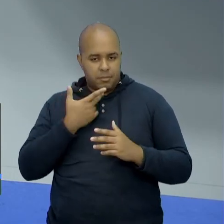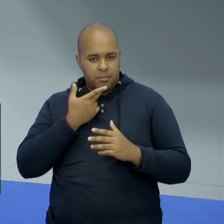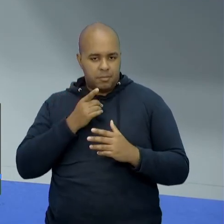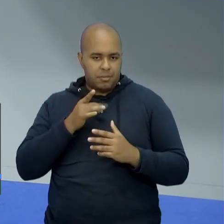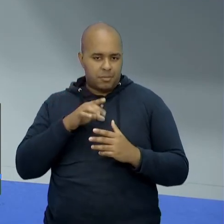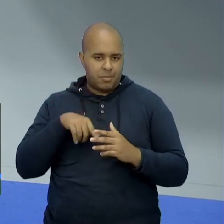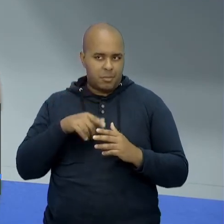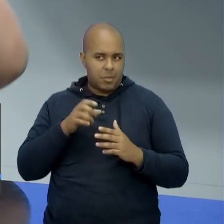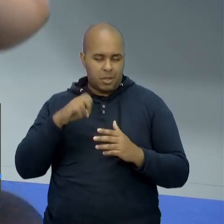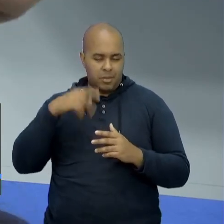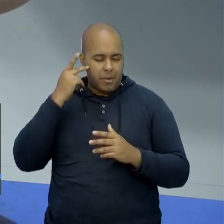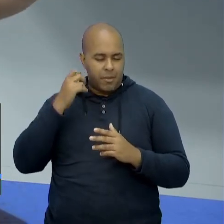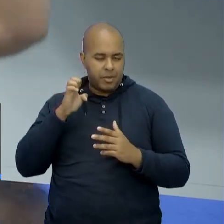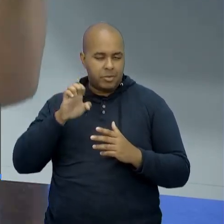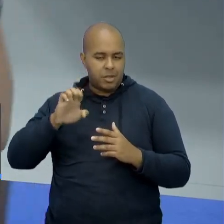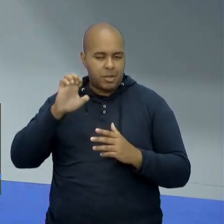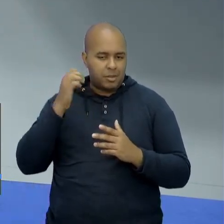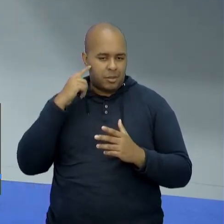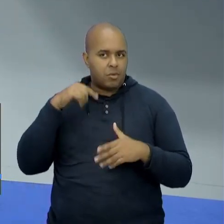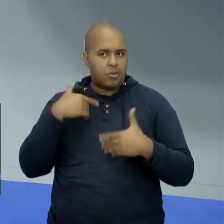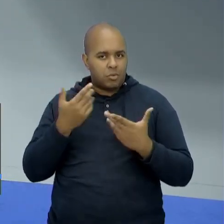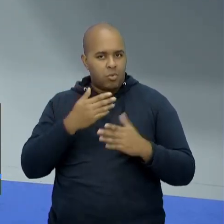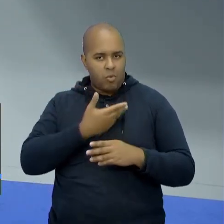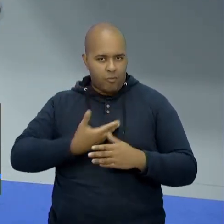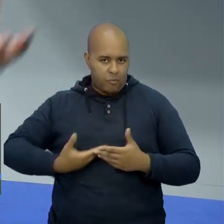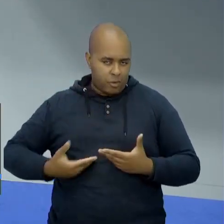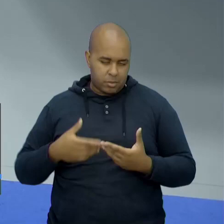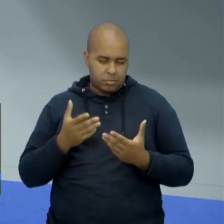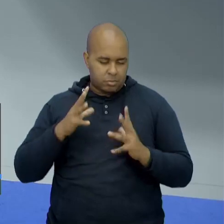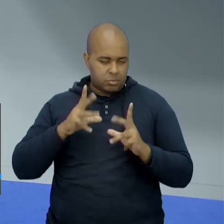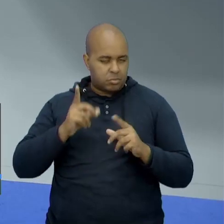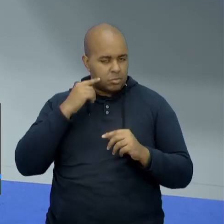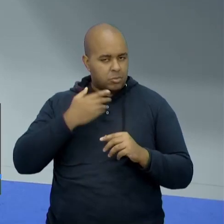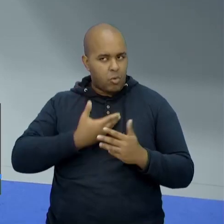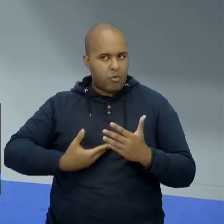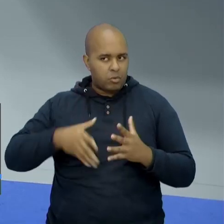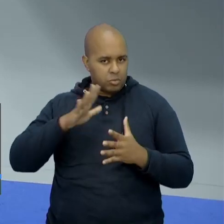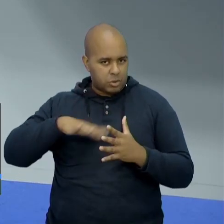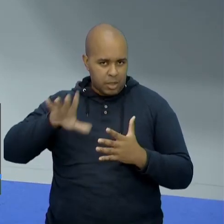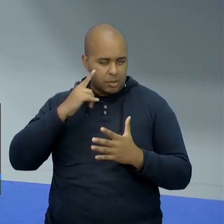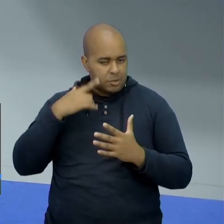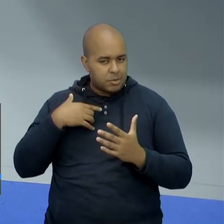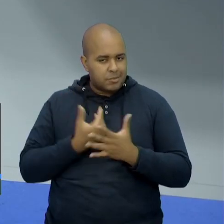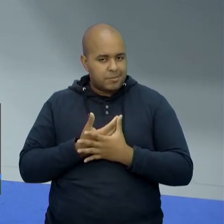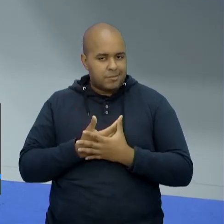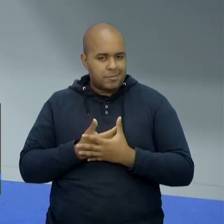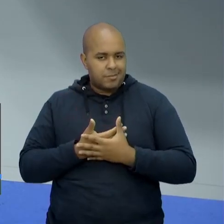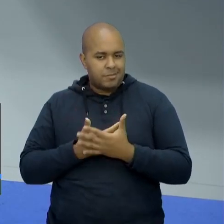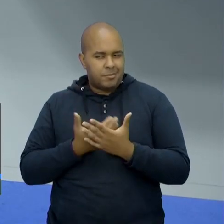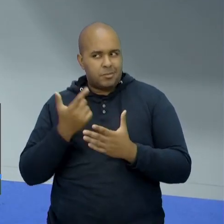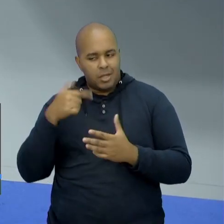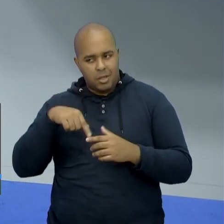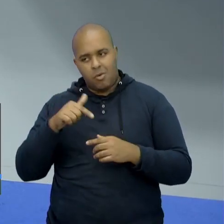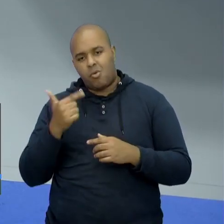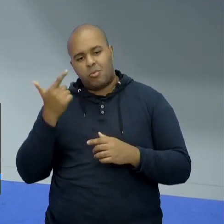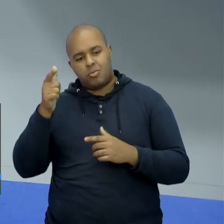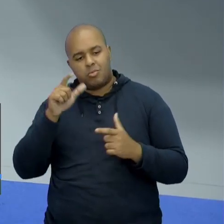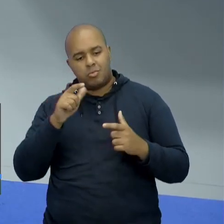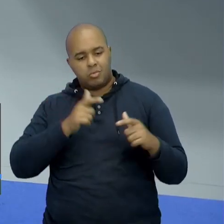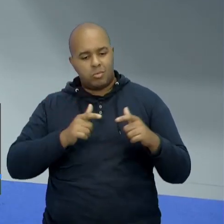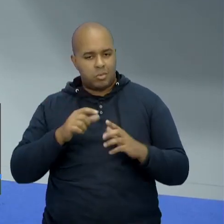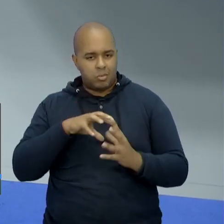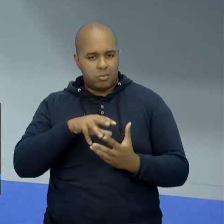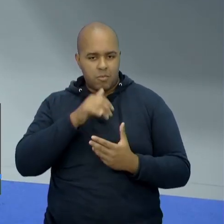necessariamente o Estado de São Paulo, é o Estado enquanto governo, enquanto instituição Estado, né? Aqui ou em outros lugares do mundo que, por